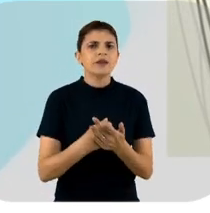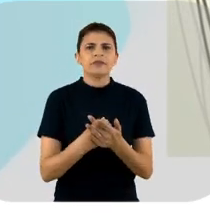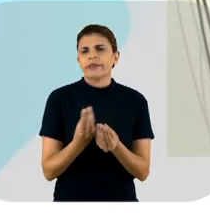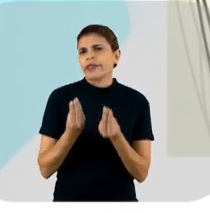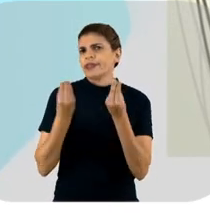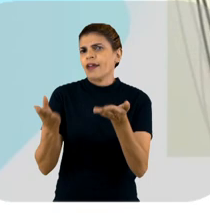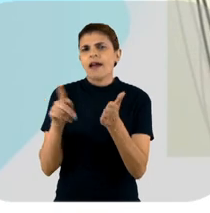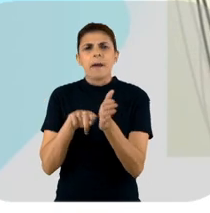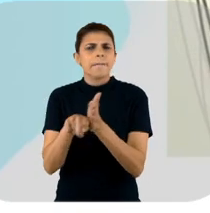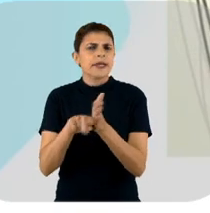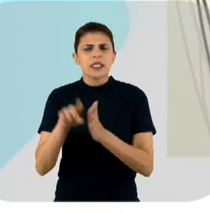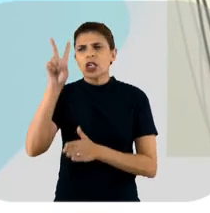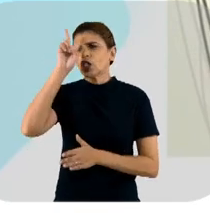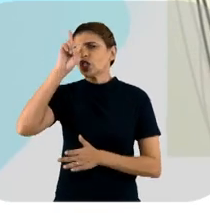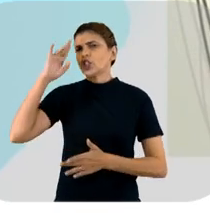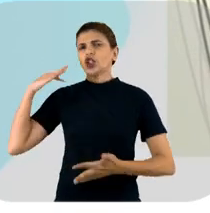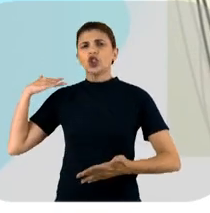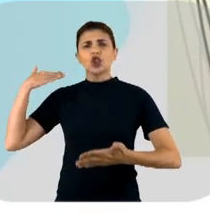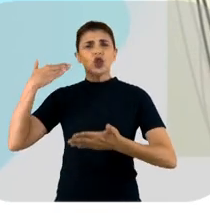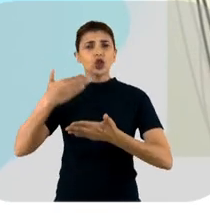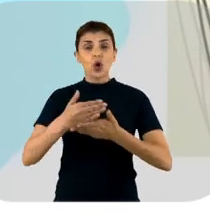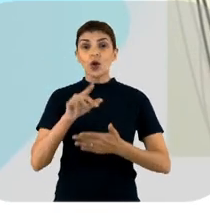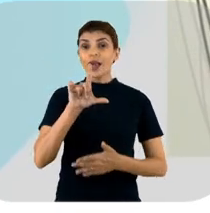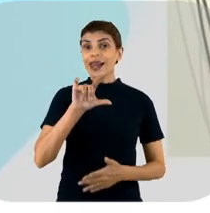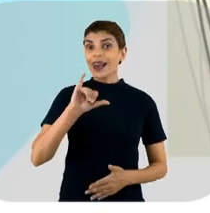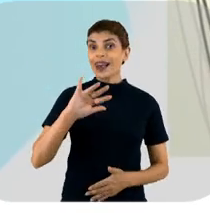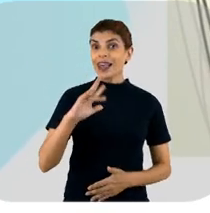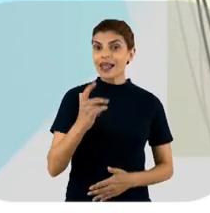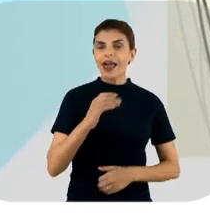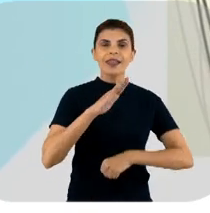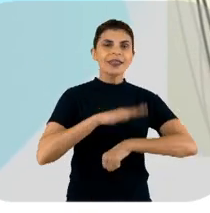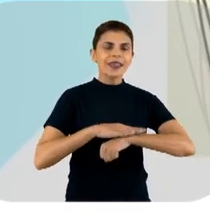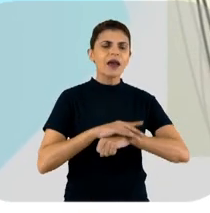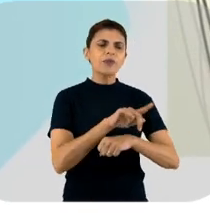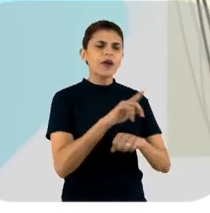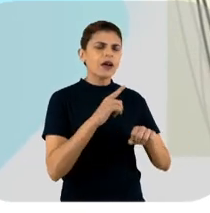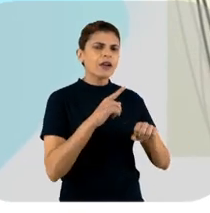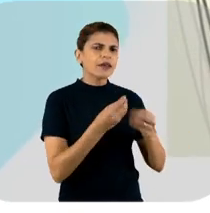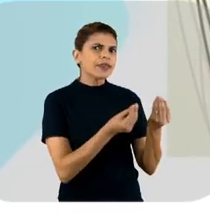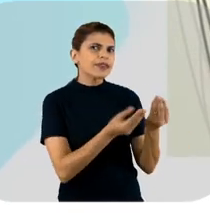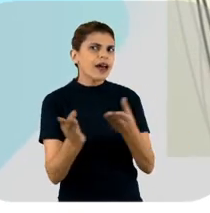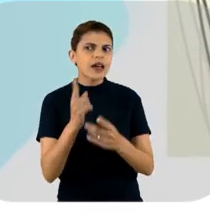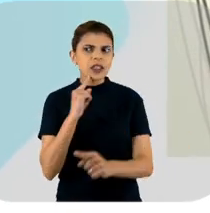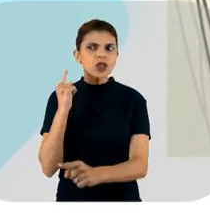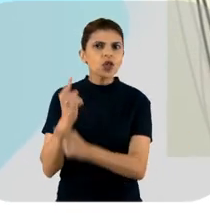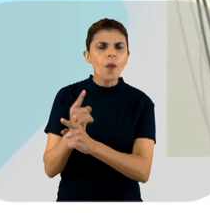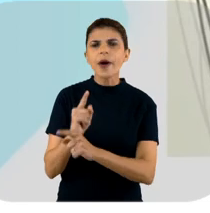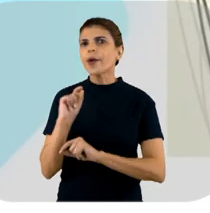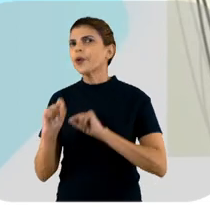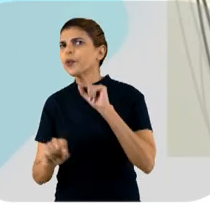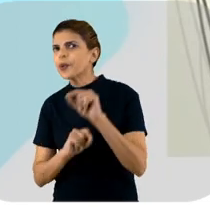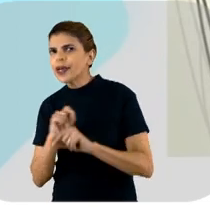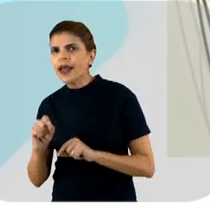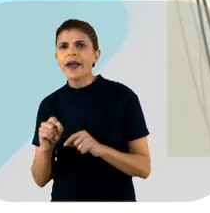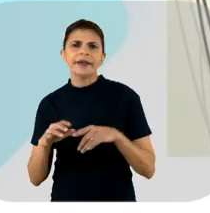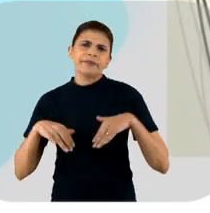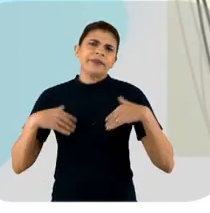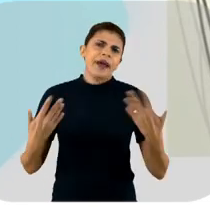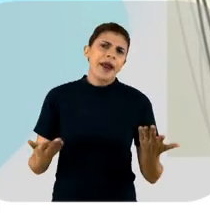um, sei lá, uma pesquisa histórica da linha do tempo, e os alunos vão respondendo o que, que foi descoberto, sei